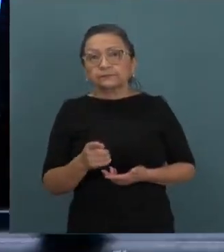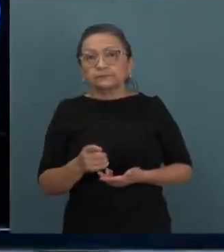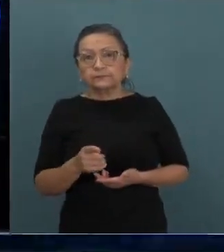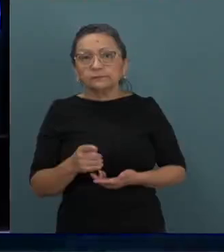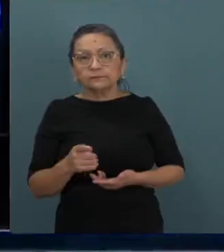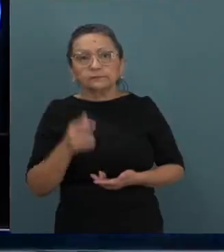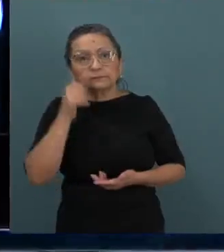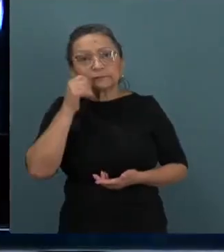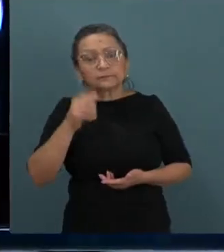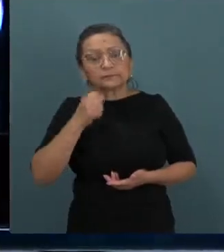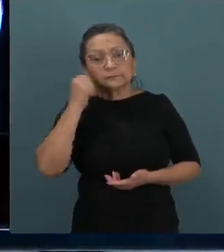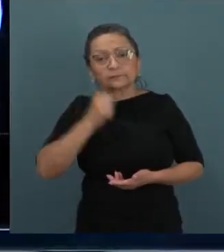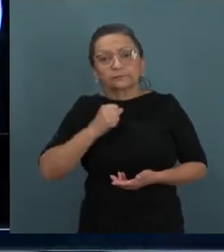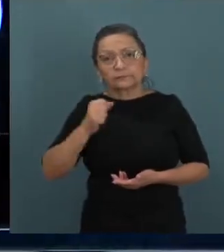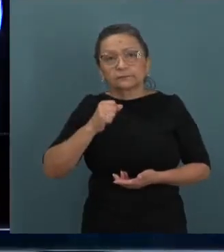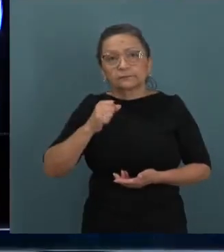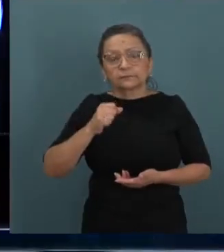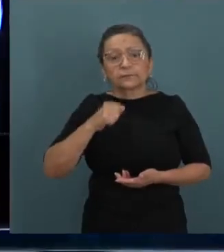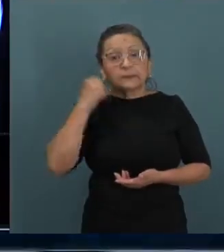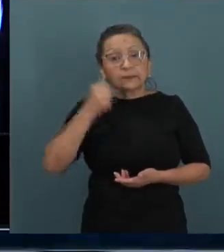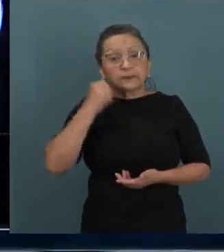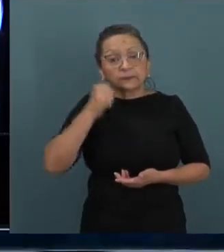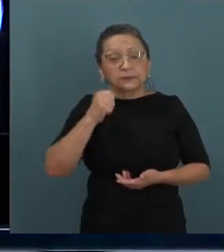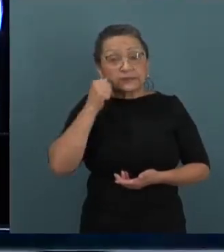inscritas, senadora Tereza Leitão.